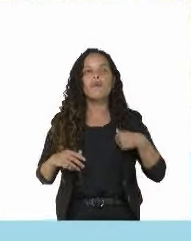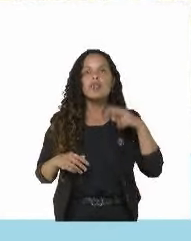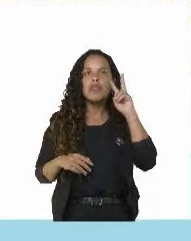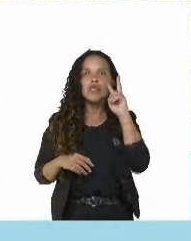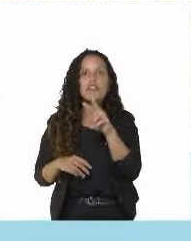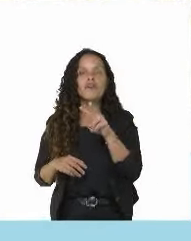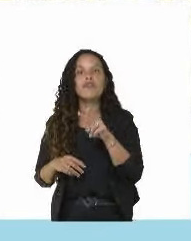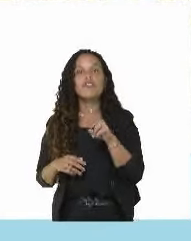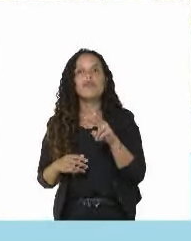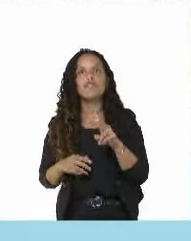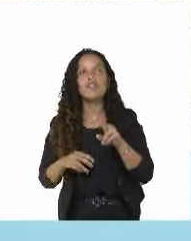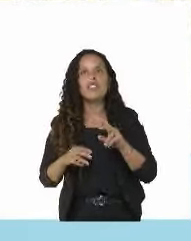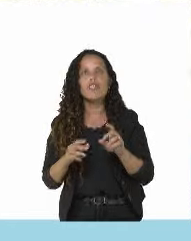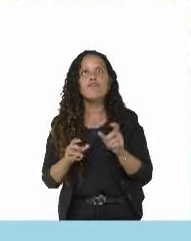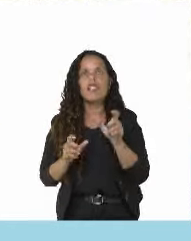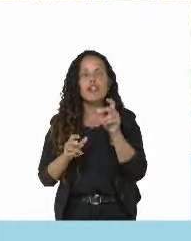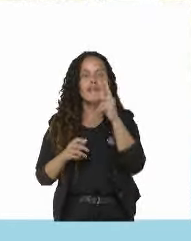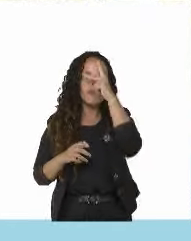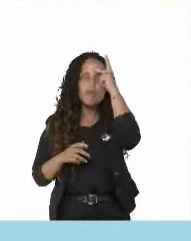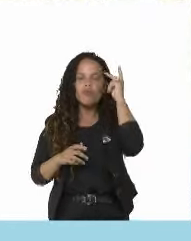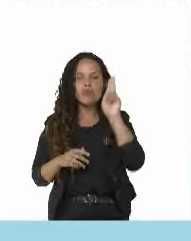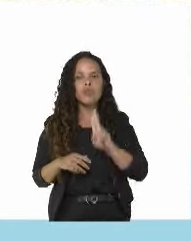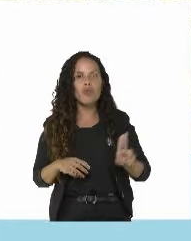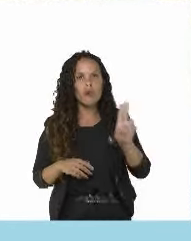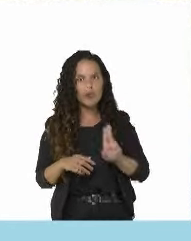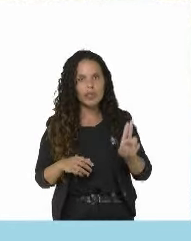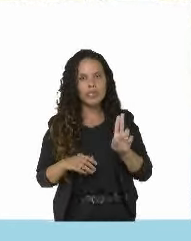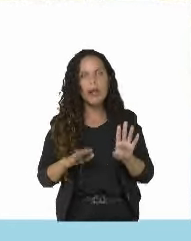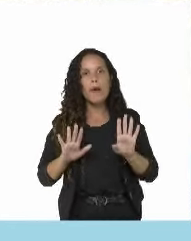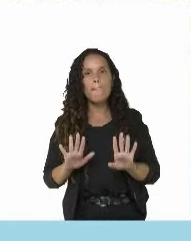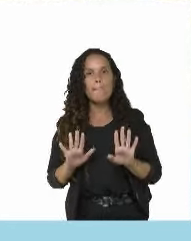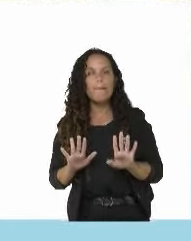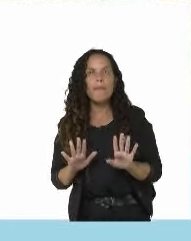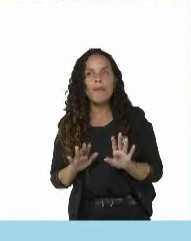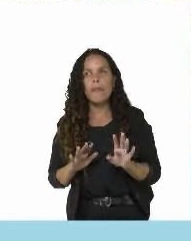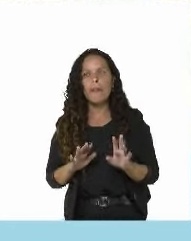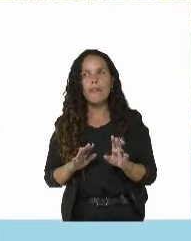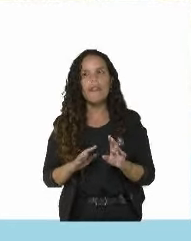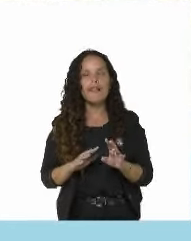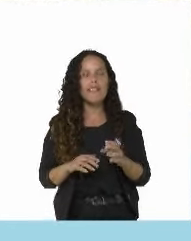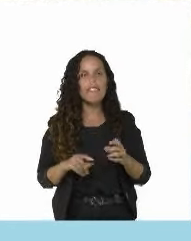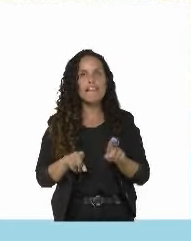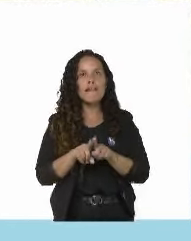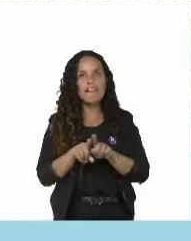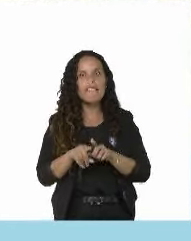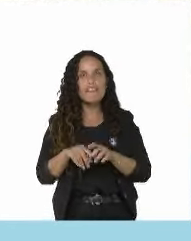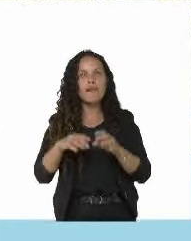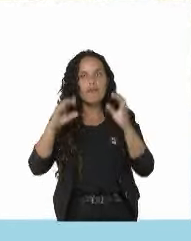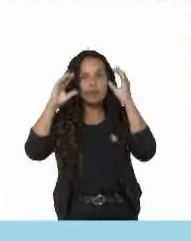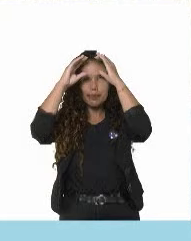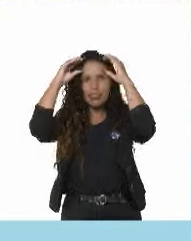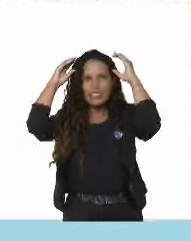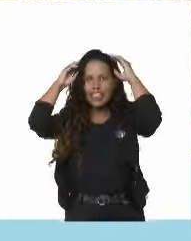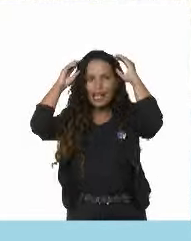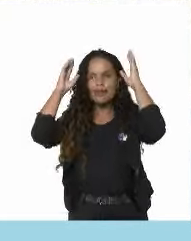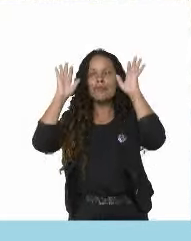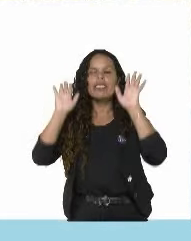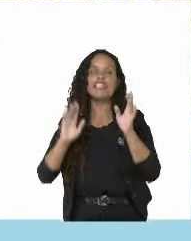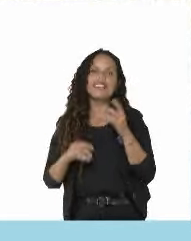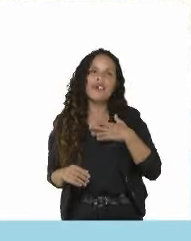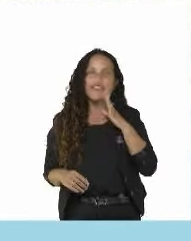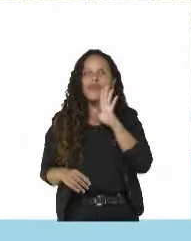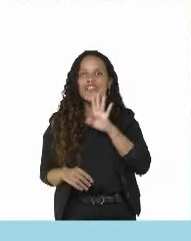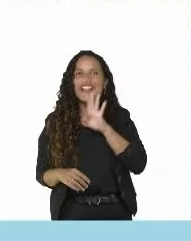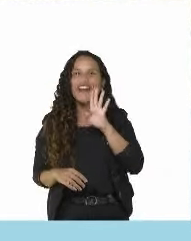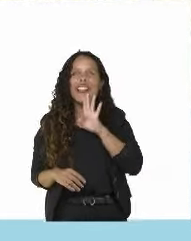sei lá, que eu queria usar, né, que eu queria ver por aí. Fazer também os acessórios de cabeça, eu achei esses acessórios super legais. Então a gente